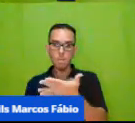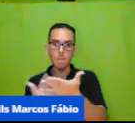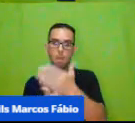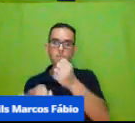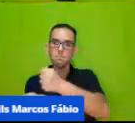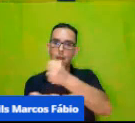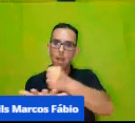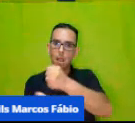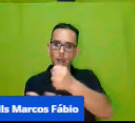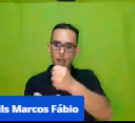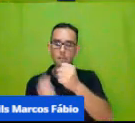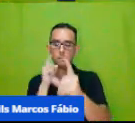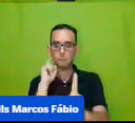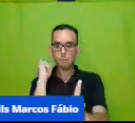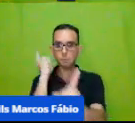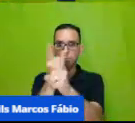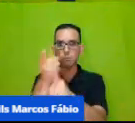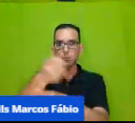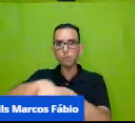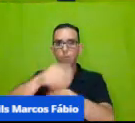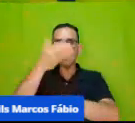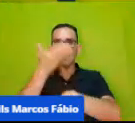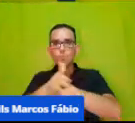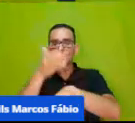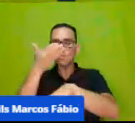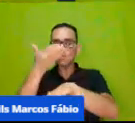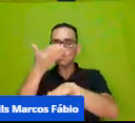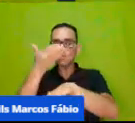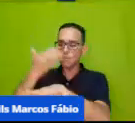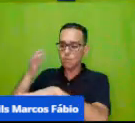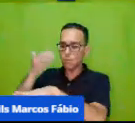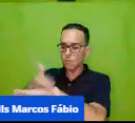fosse alcançado essas habilidades que estão no referencial curricular